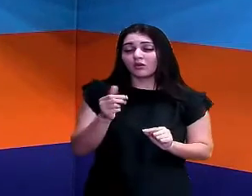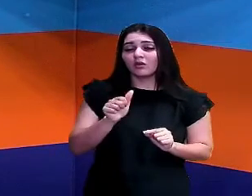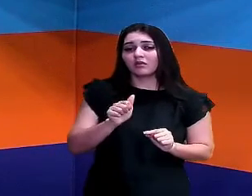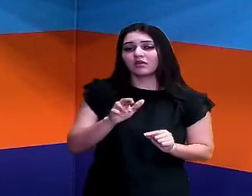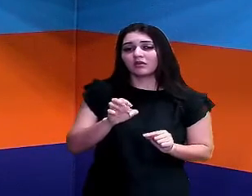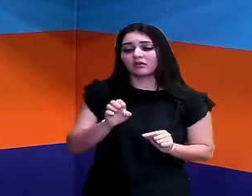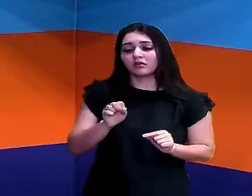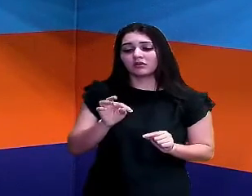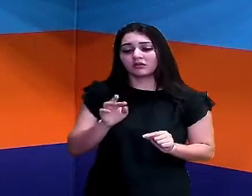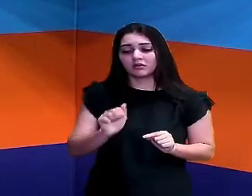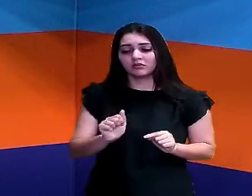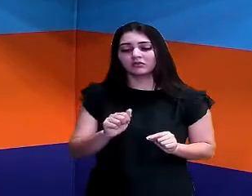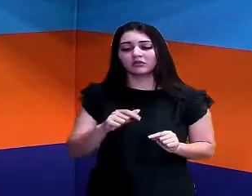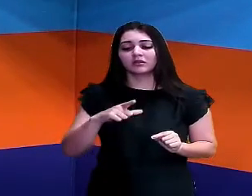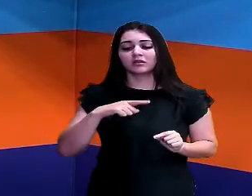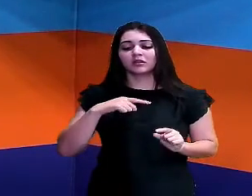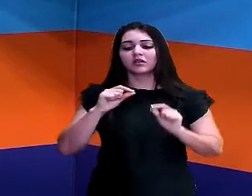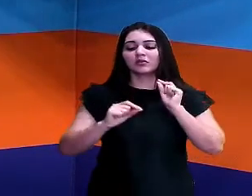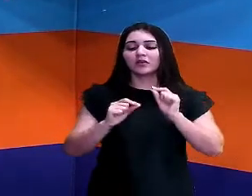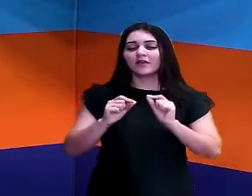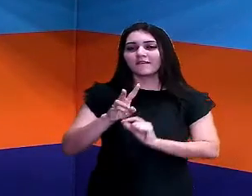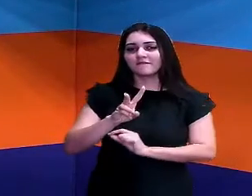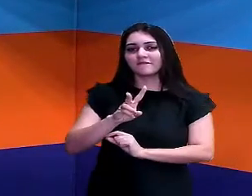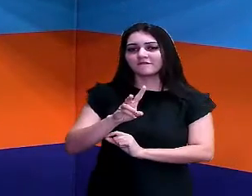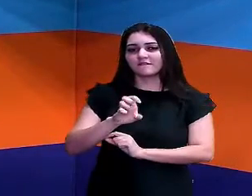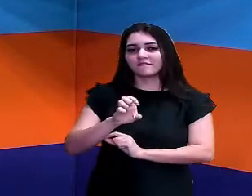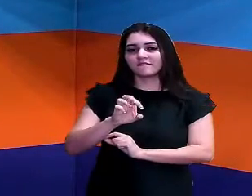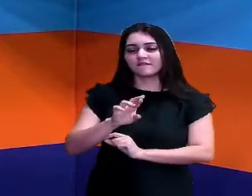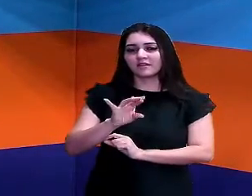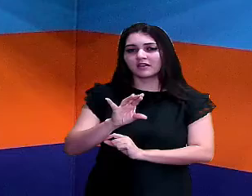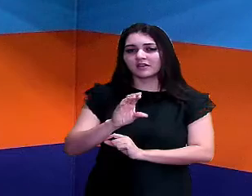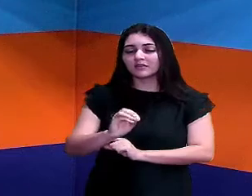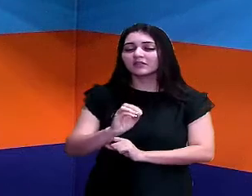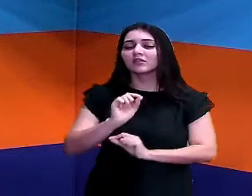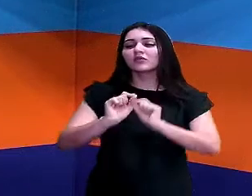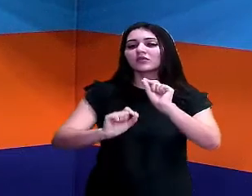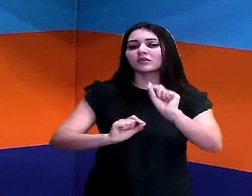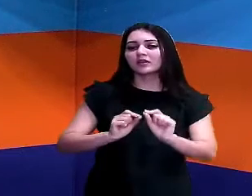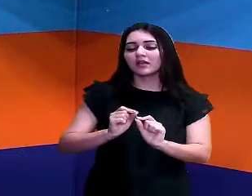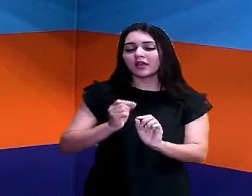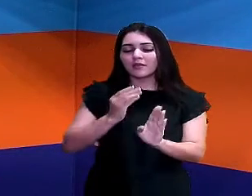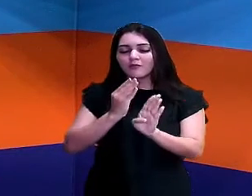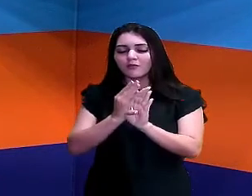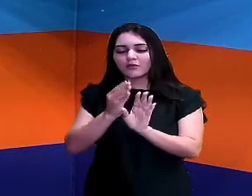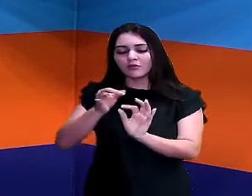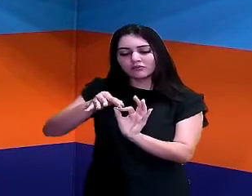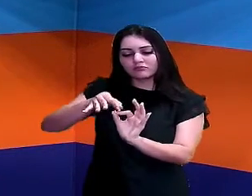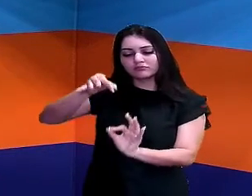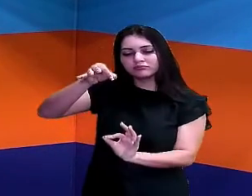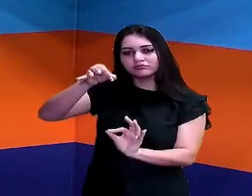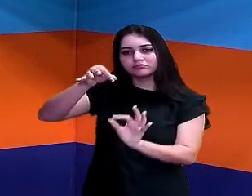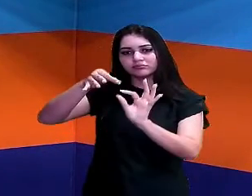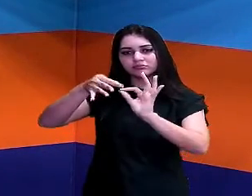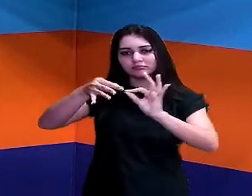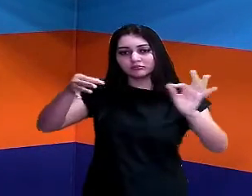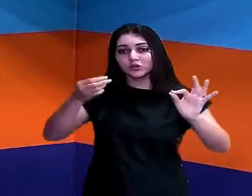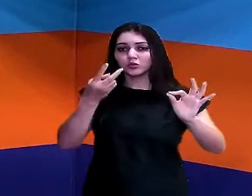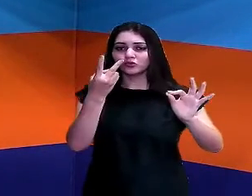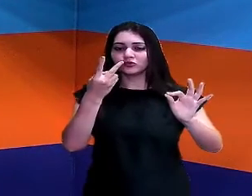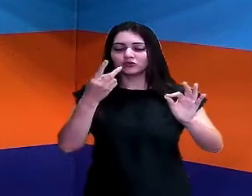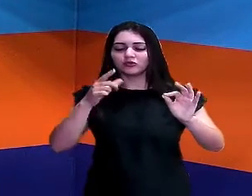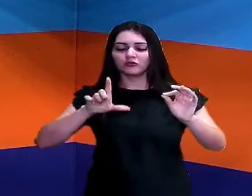E aqui eu tenho um vértice. O que é o vértice, professora? É o encontrozinho dos dois lados,